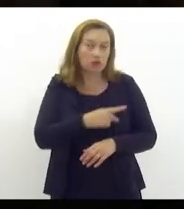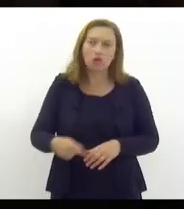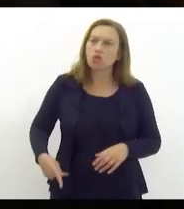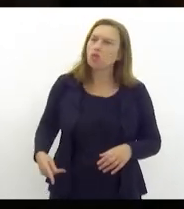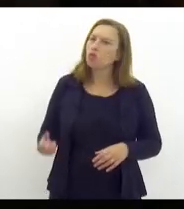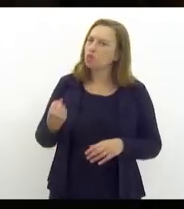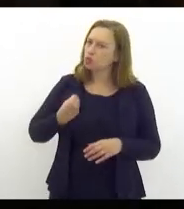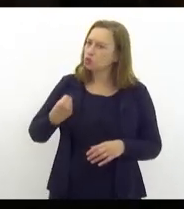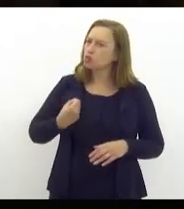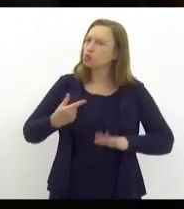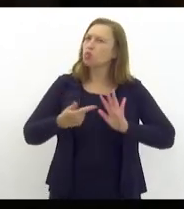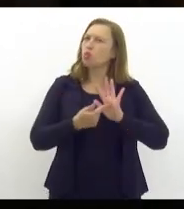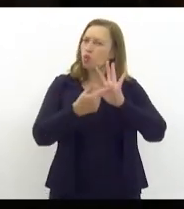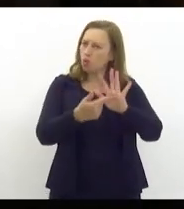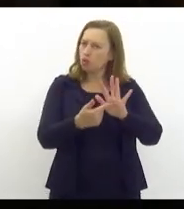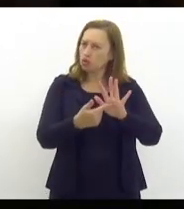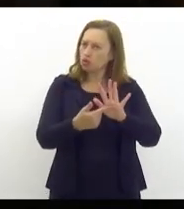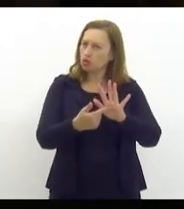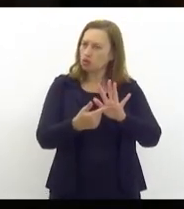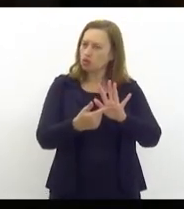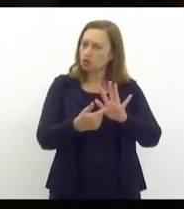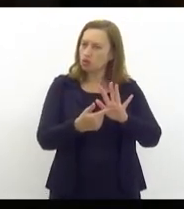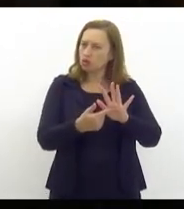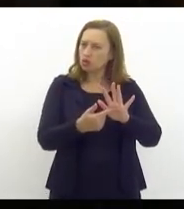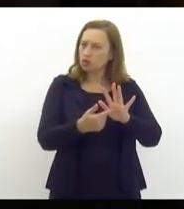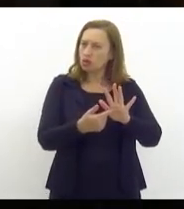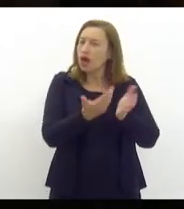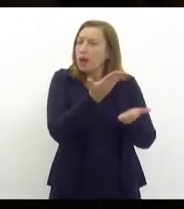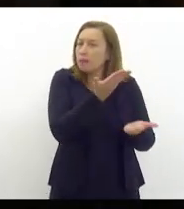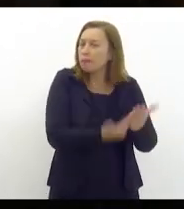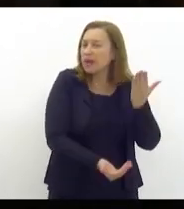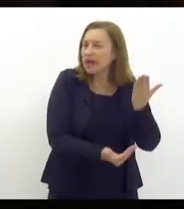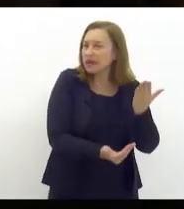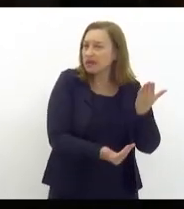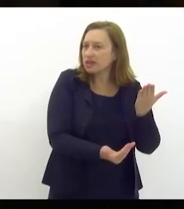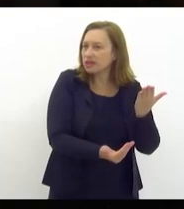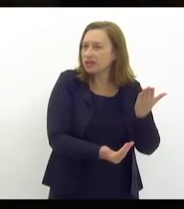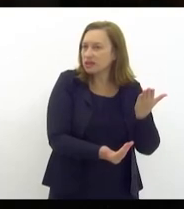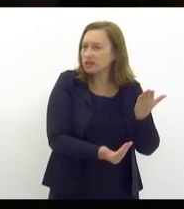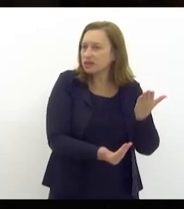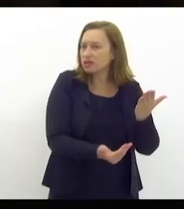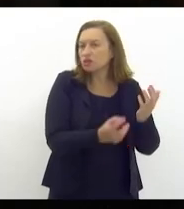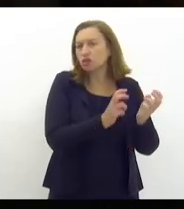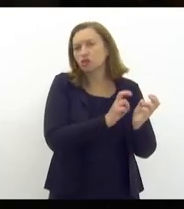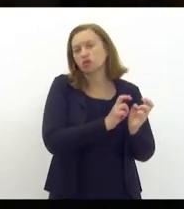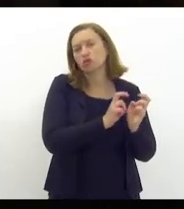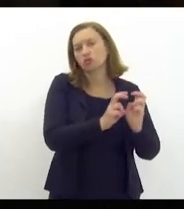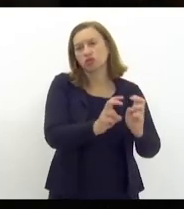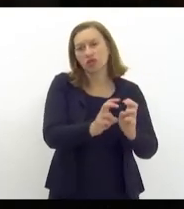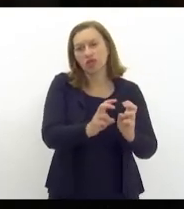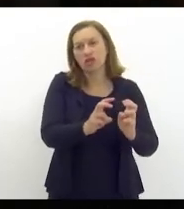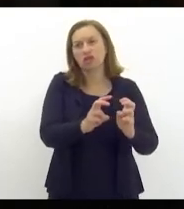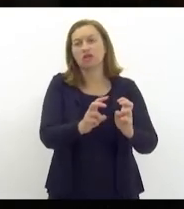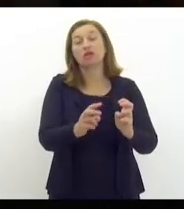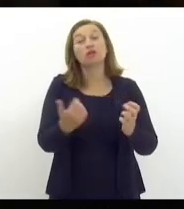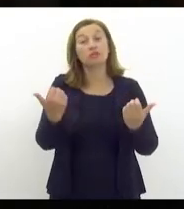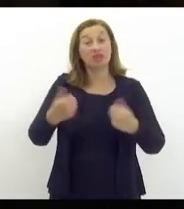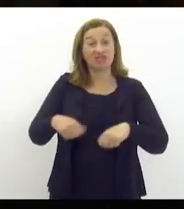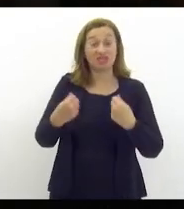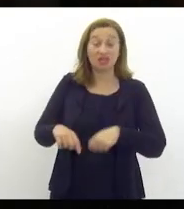números demonstram, o fracasso desse modo de transporte, que deveria